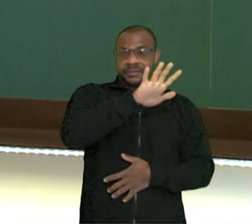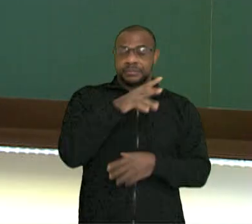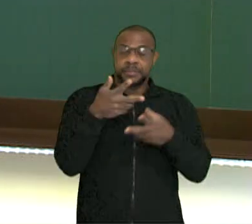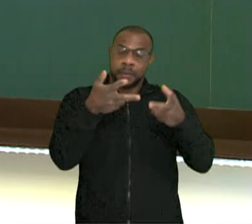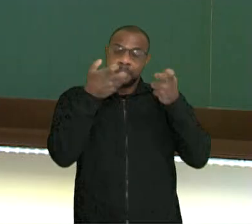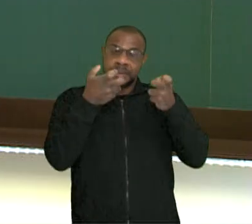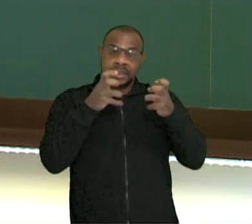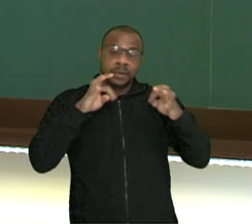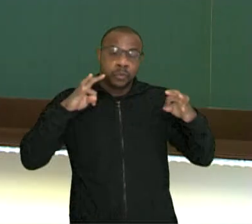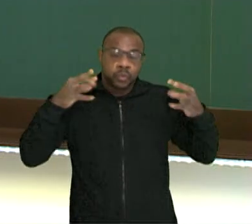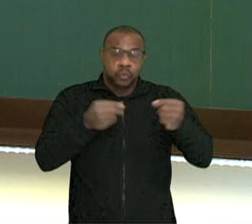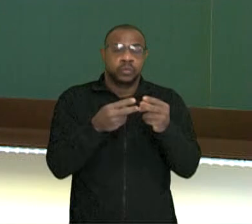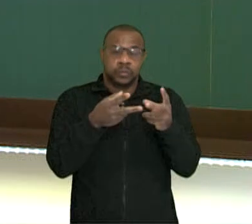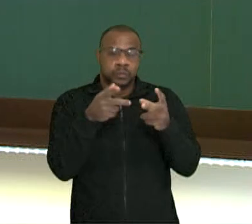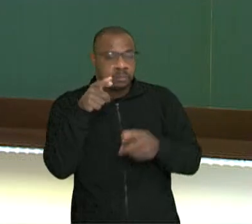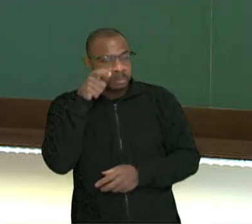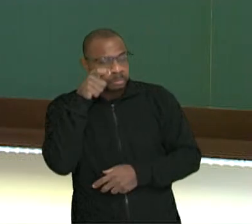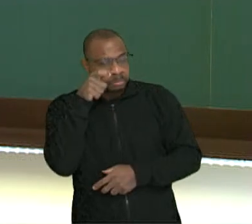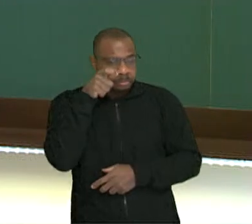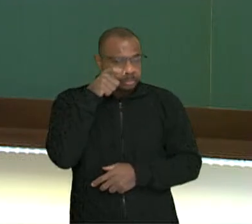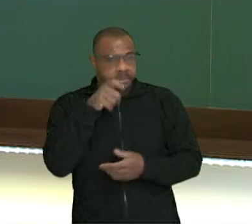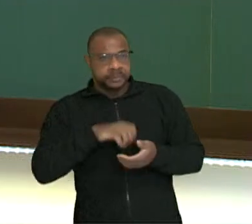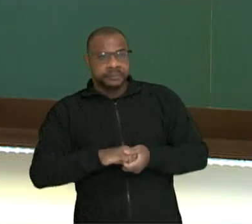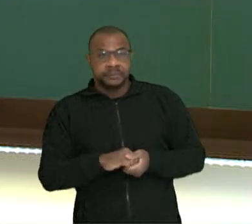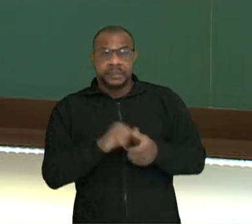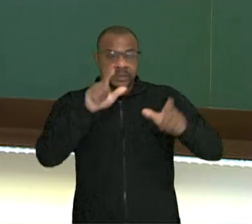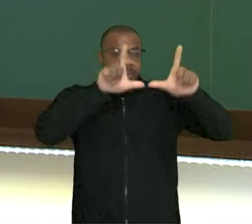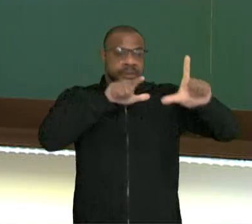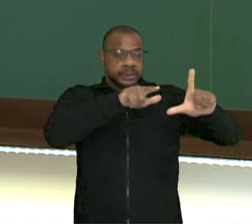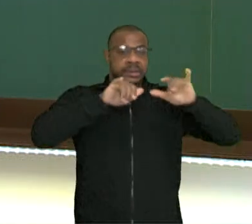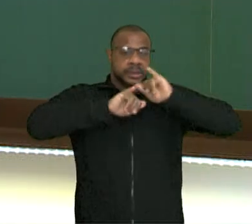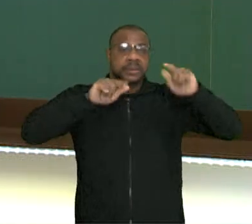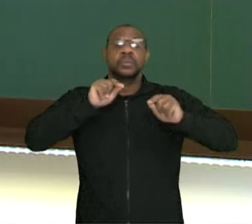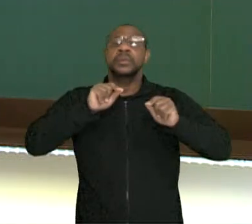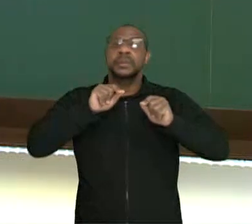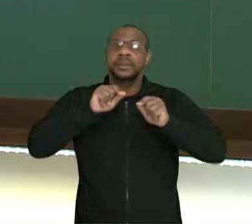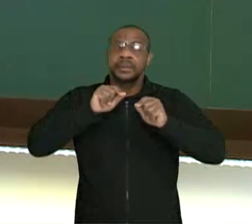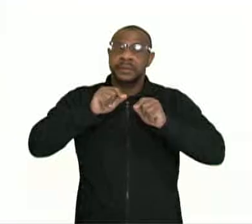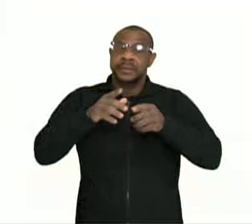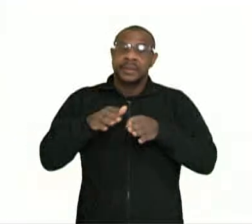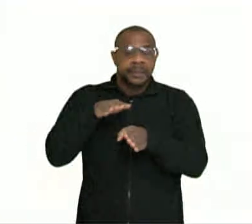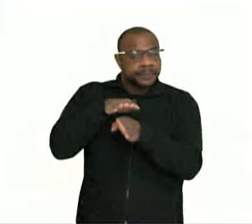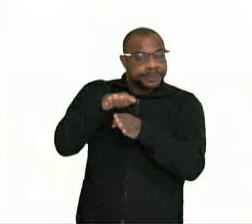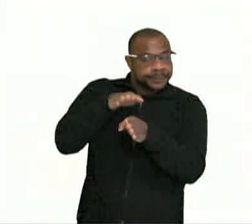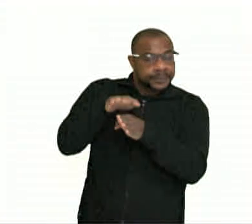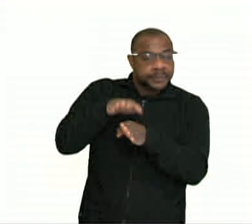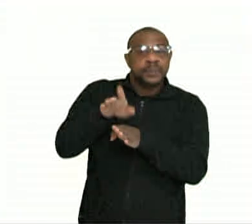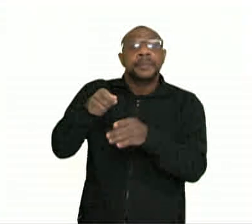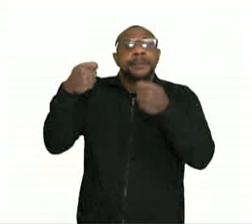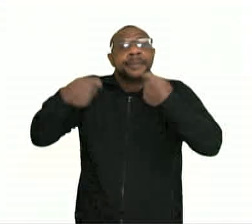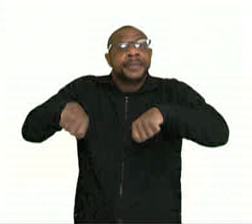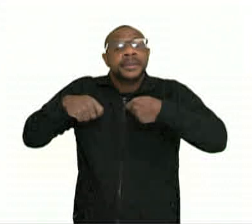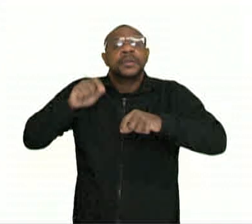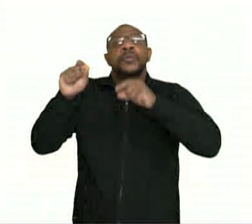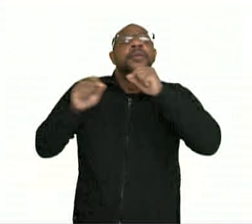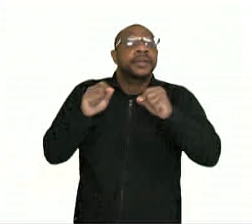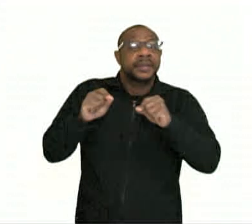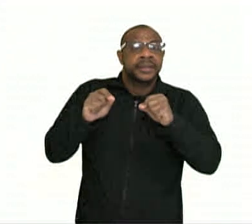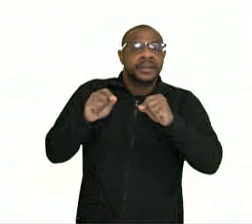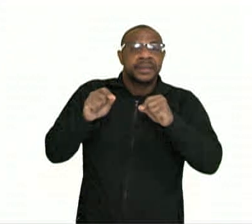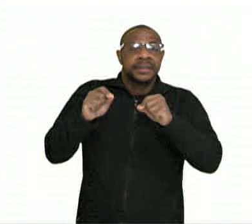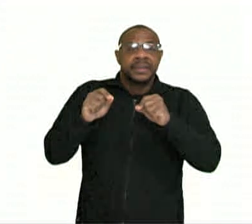Uma coisa só, é um conjunto. Então esse panfleto instrui a população sobre a necessidade do quê?